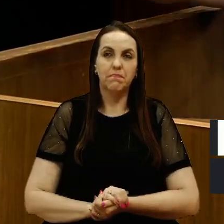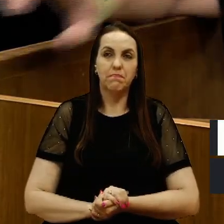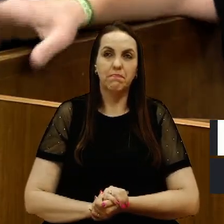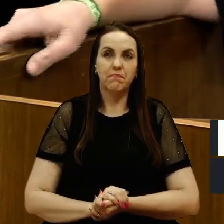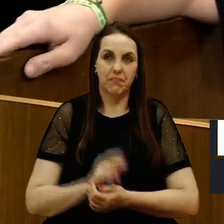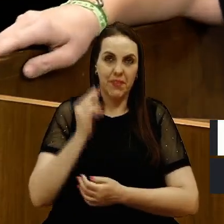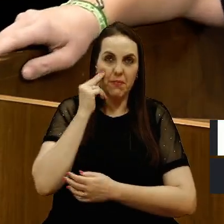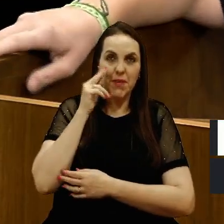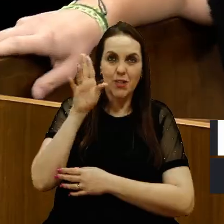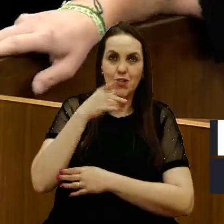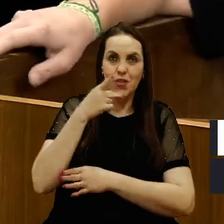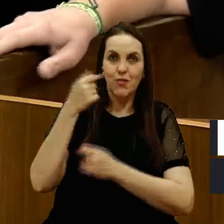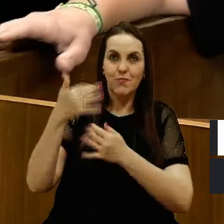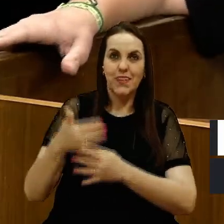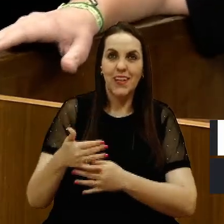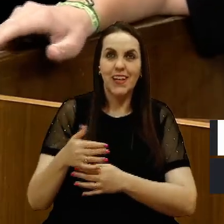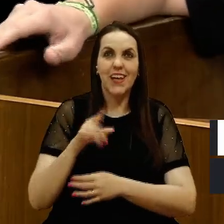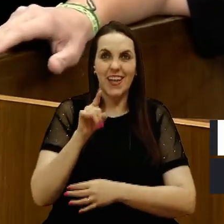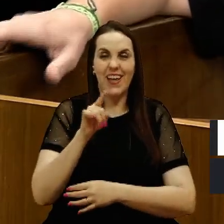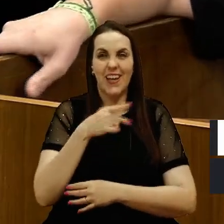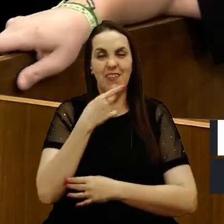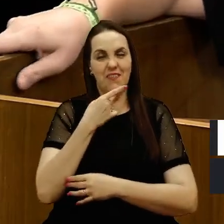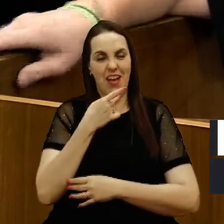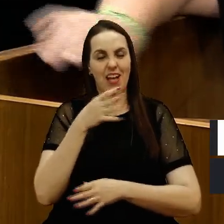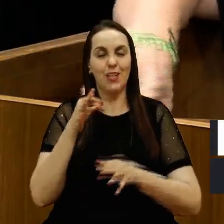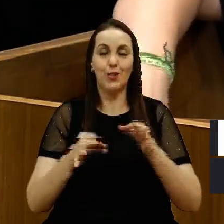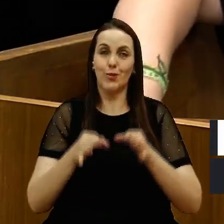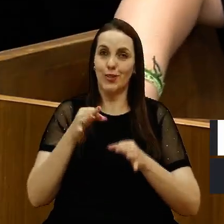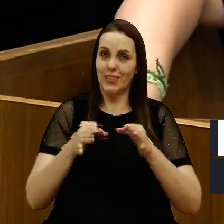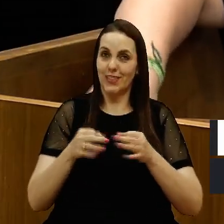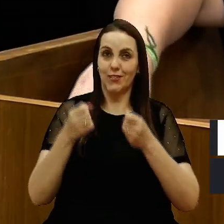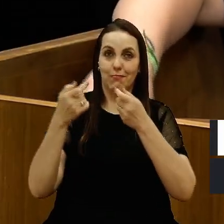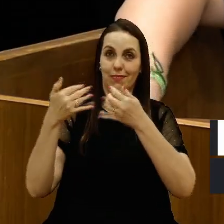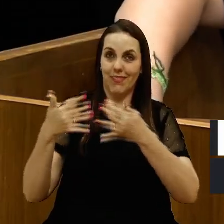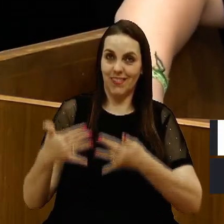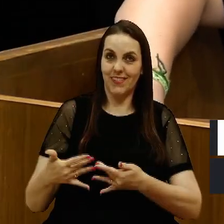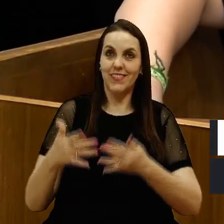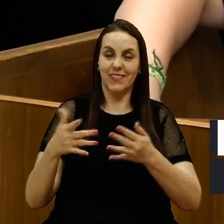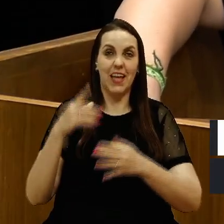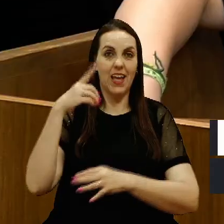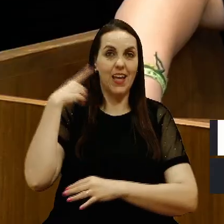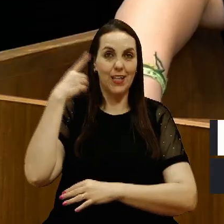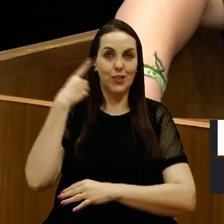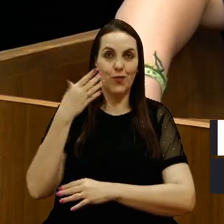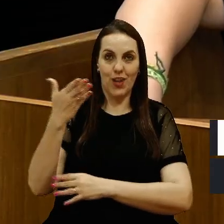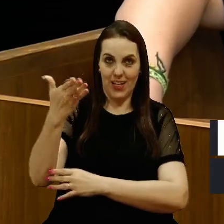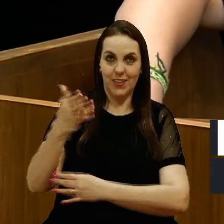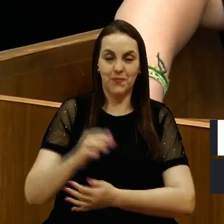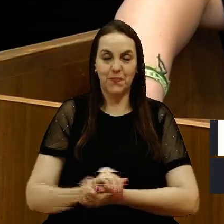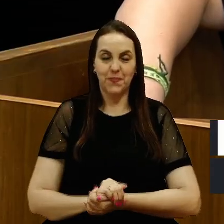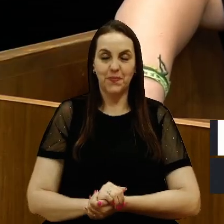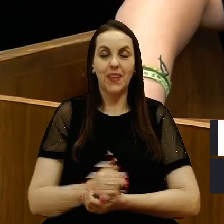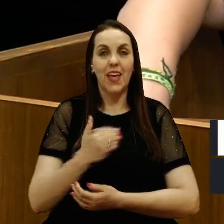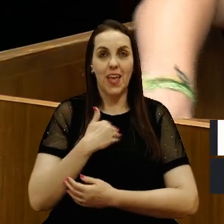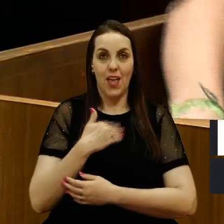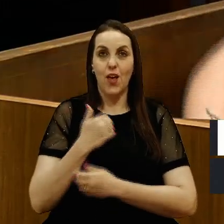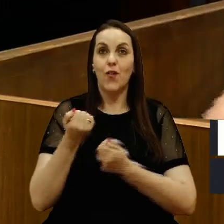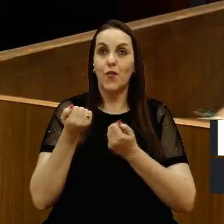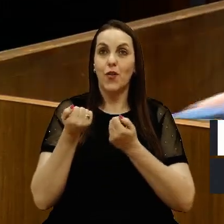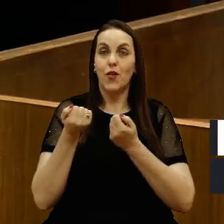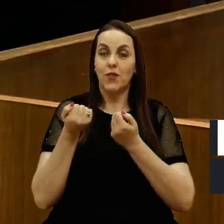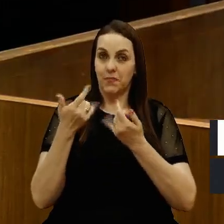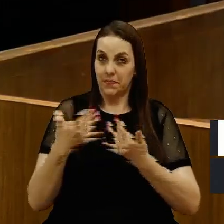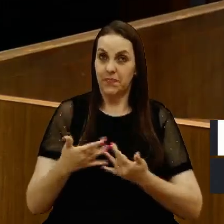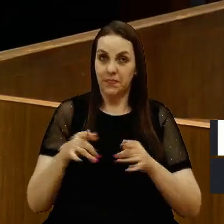Mas o vereador Libardi, ele fala sempre com os termos, né, jurídicos, enfim, nosso advogado aqui. E eu vou trazer alguns elementos